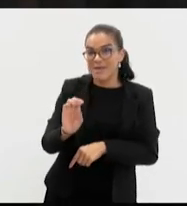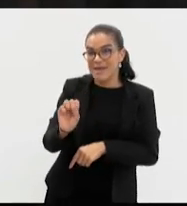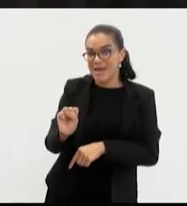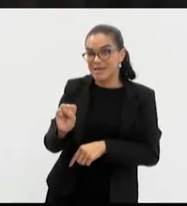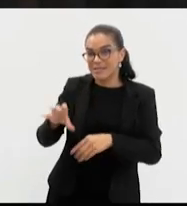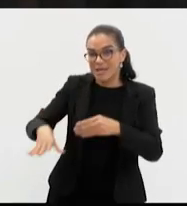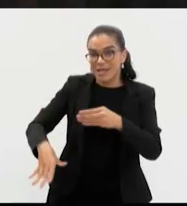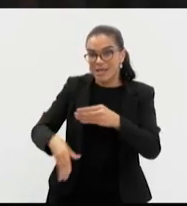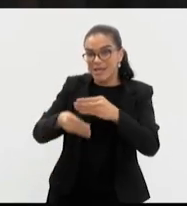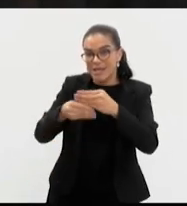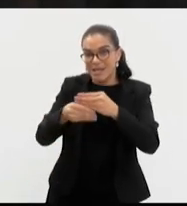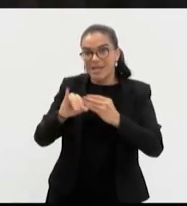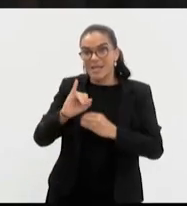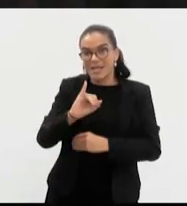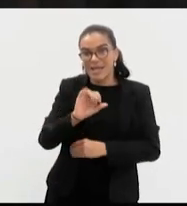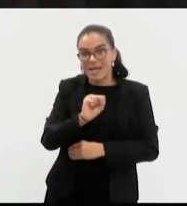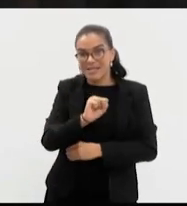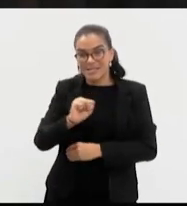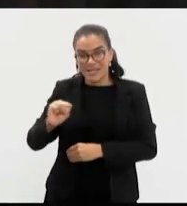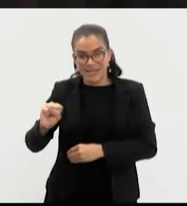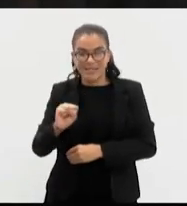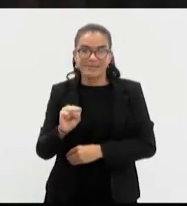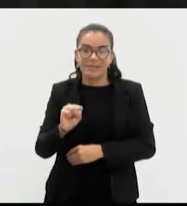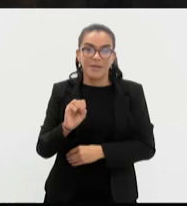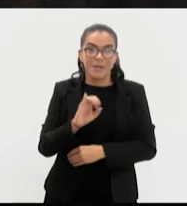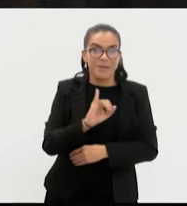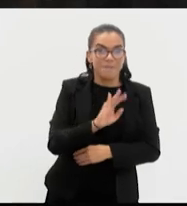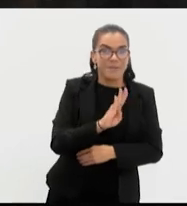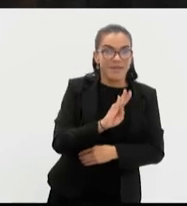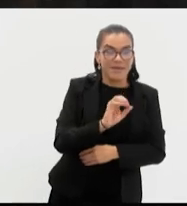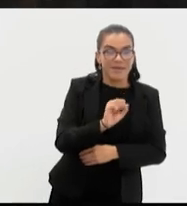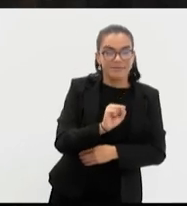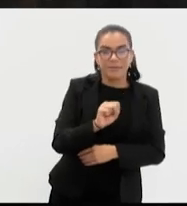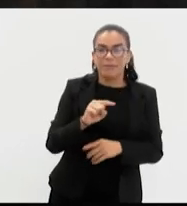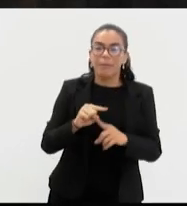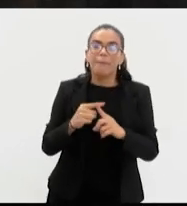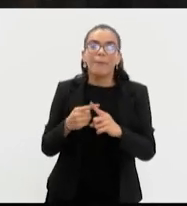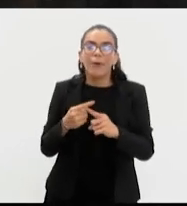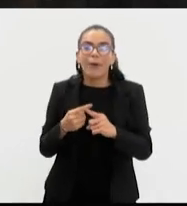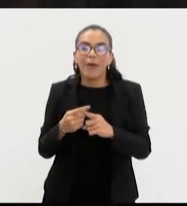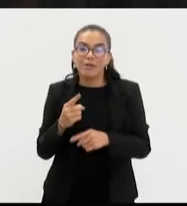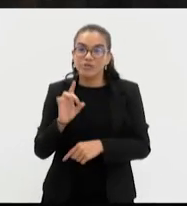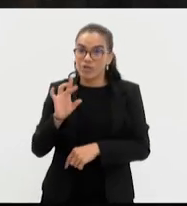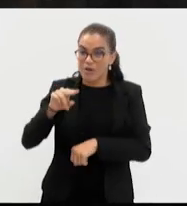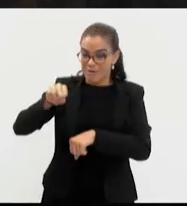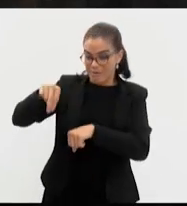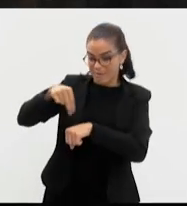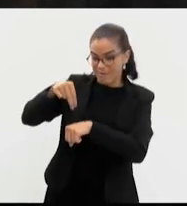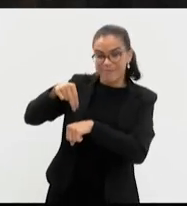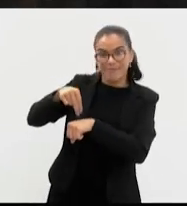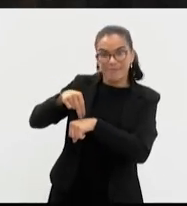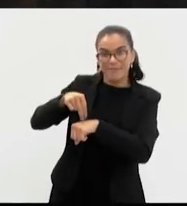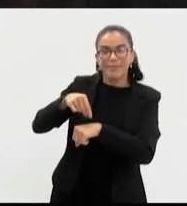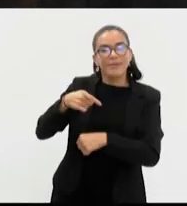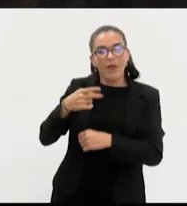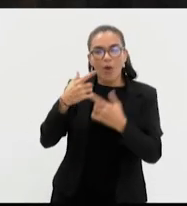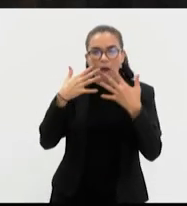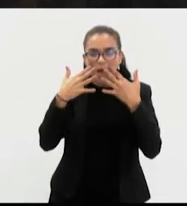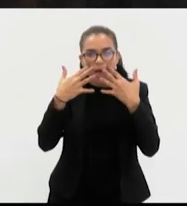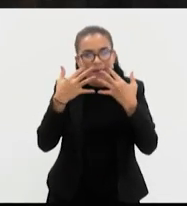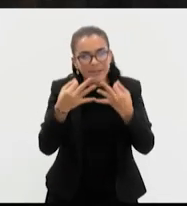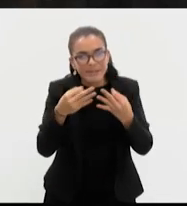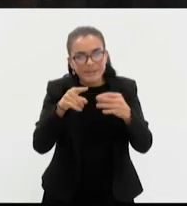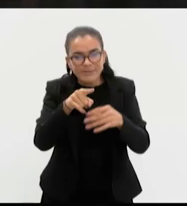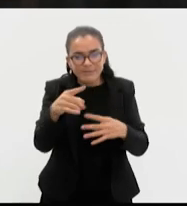ICMS com ISS no IPS não pode ter o seletivo a não ser através da União então tô chamando